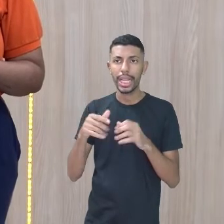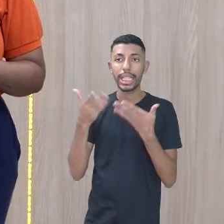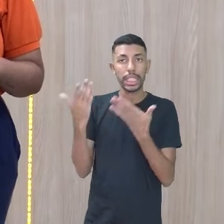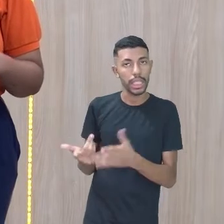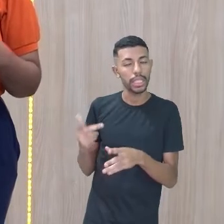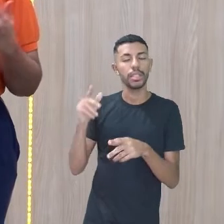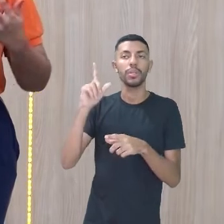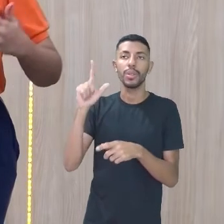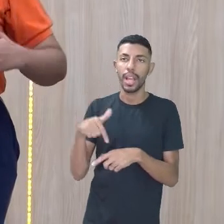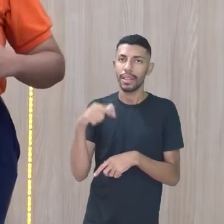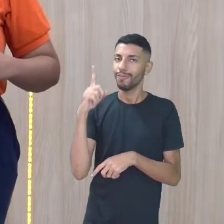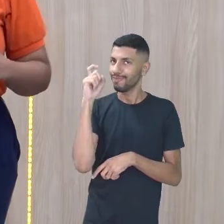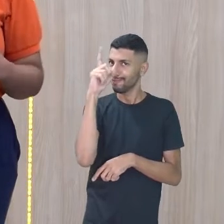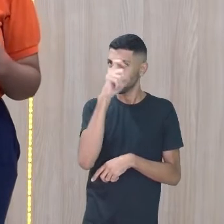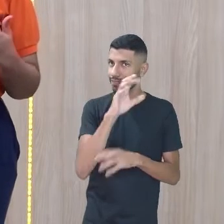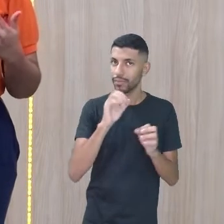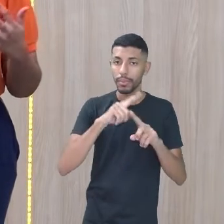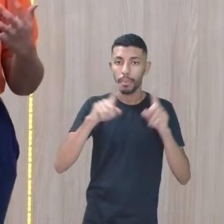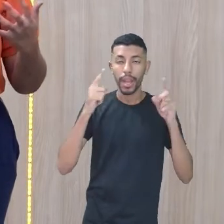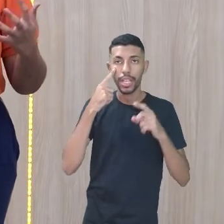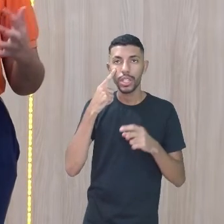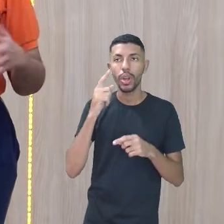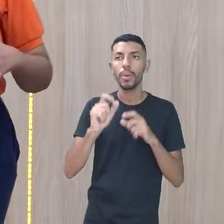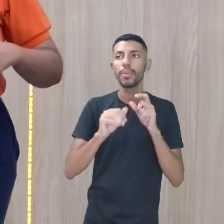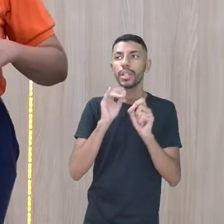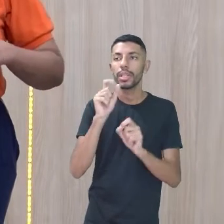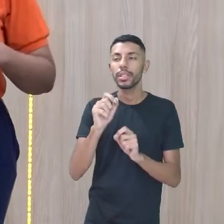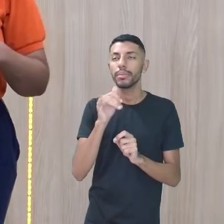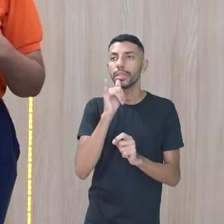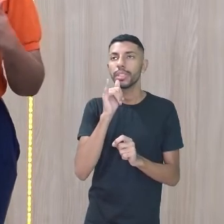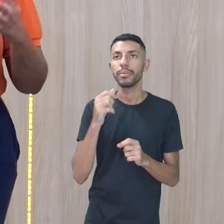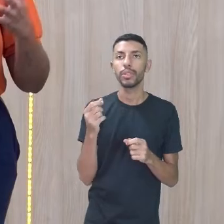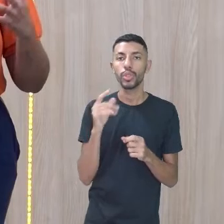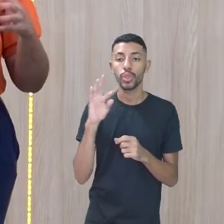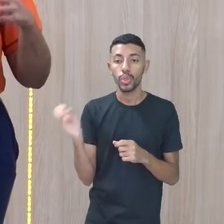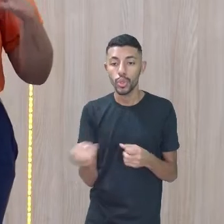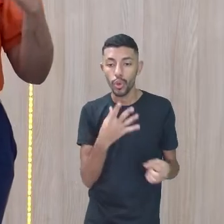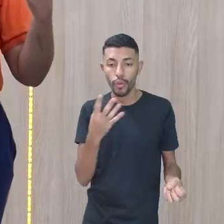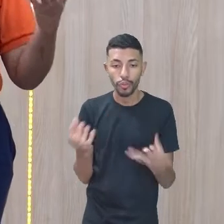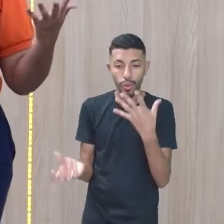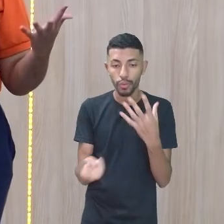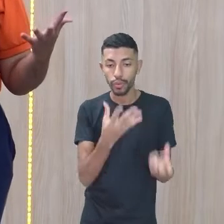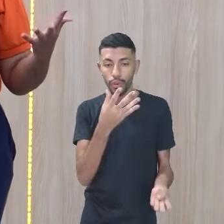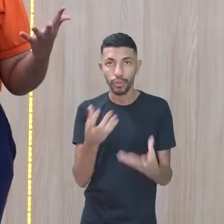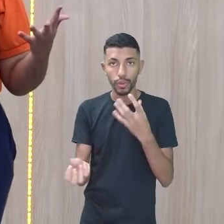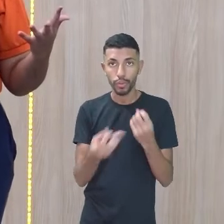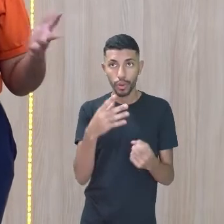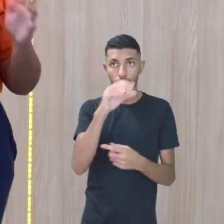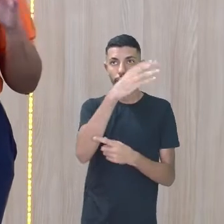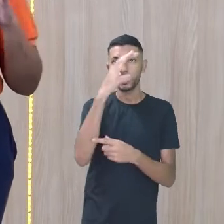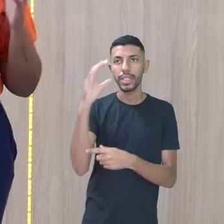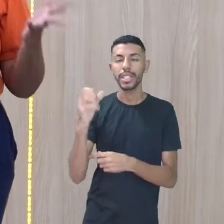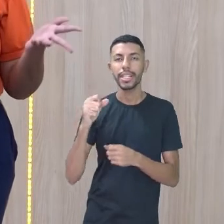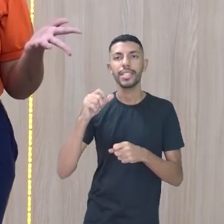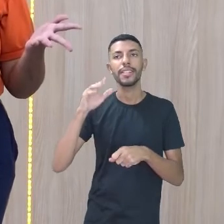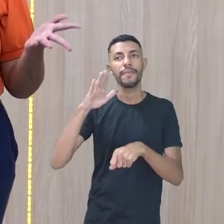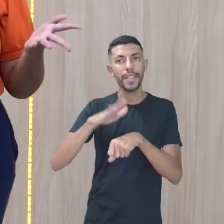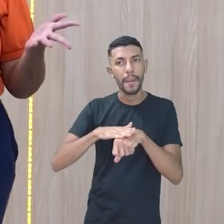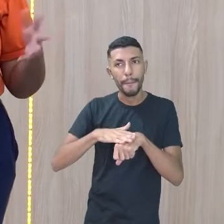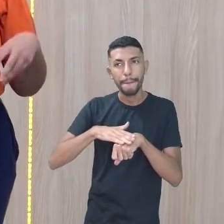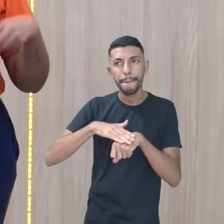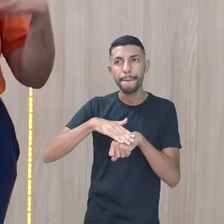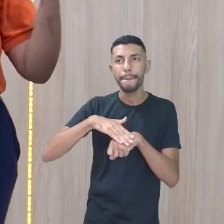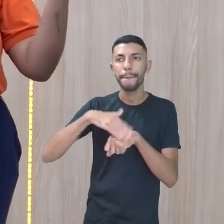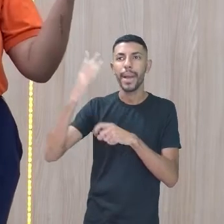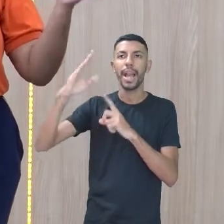fácil. Mas, quanto mais coisas novas forem surgindo, mais rica a ciência fica, independente da área